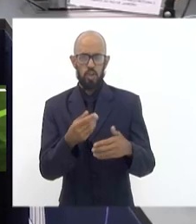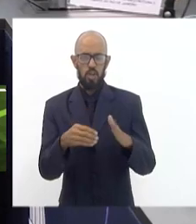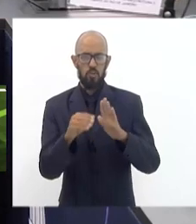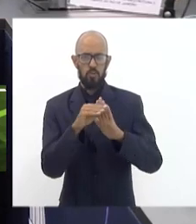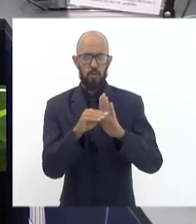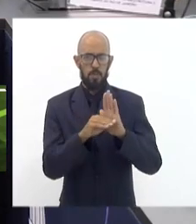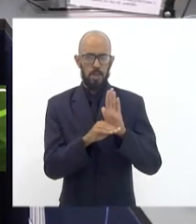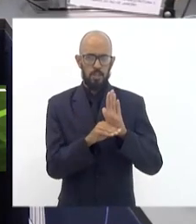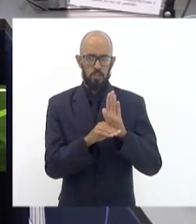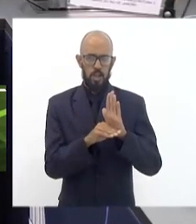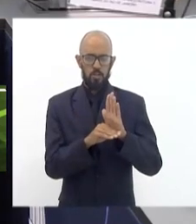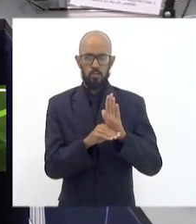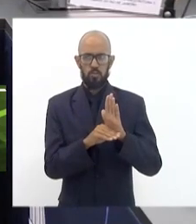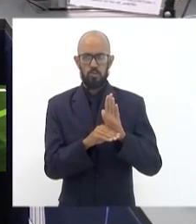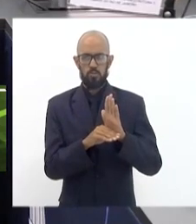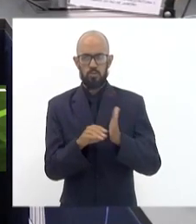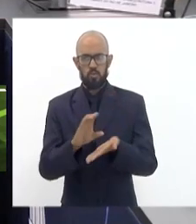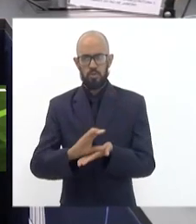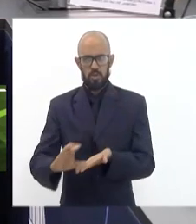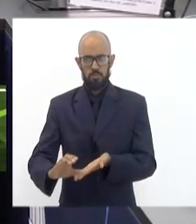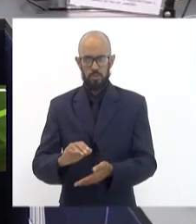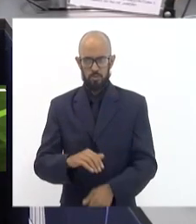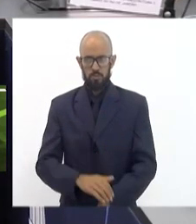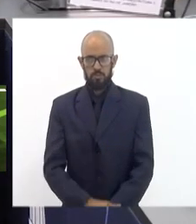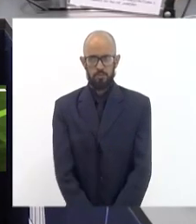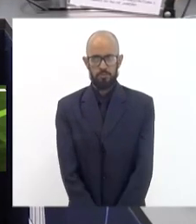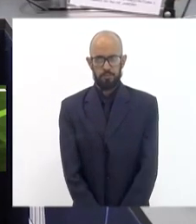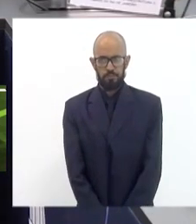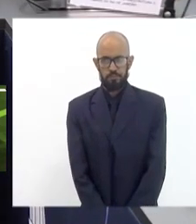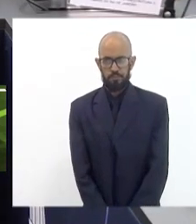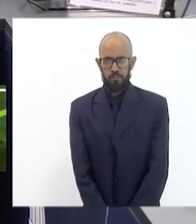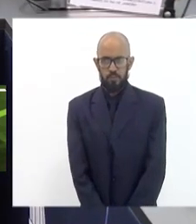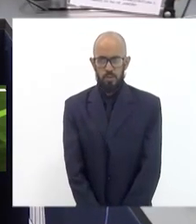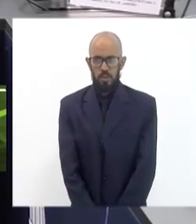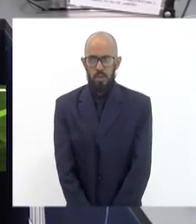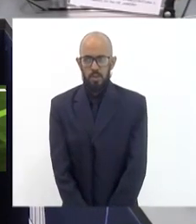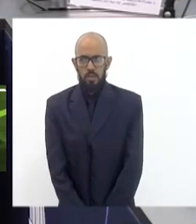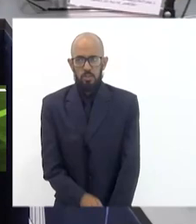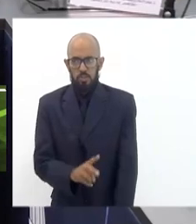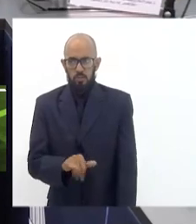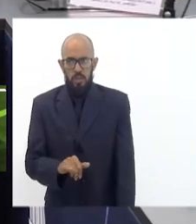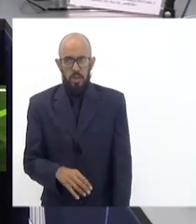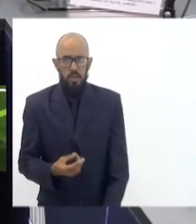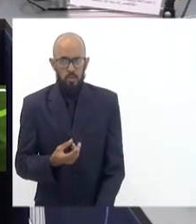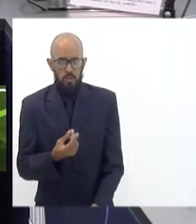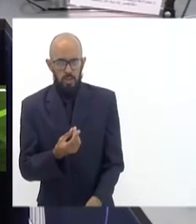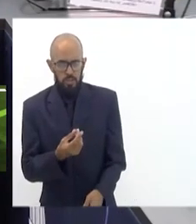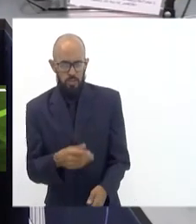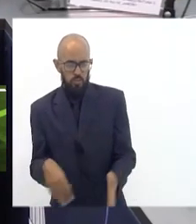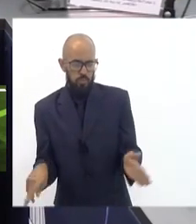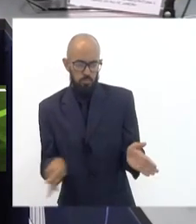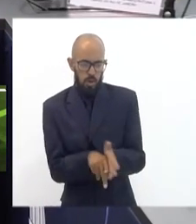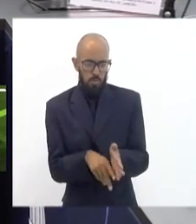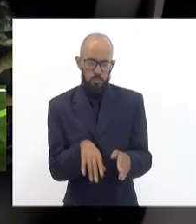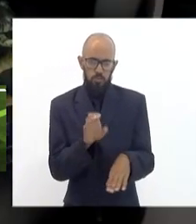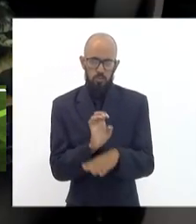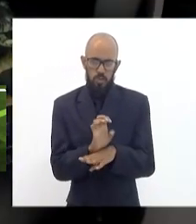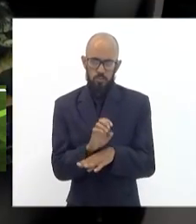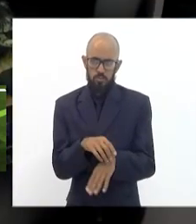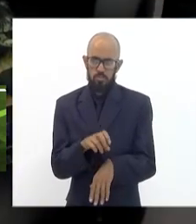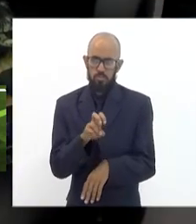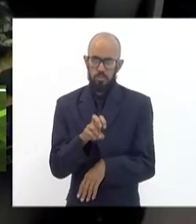do saneamento e do crescimento orçamentário que tem o Estado então vamos colocar ricos próprio que antes então milhões